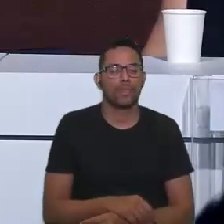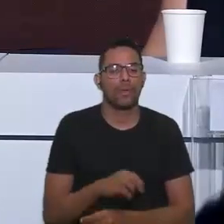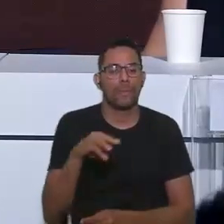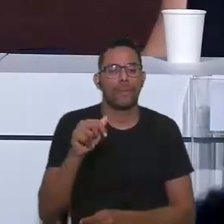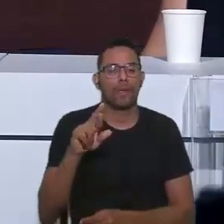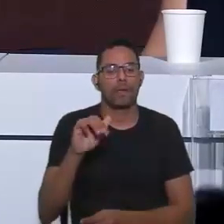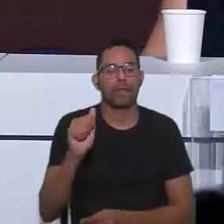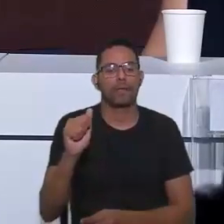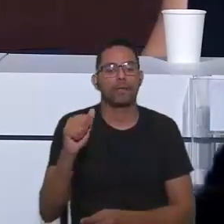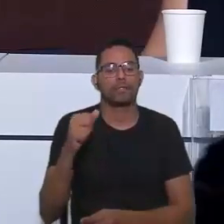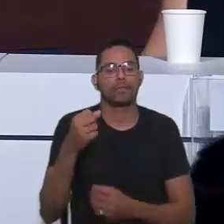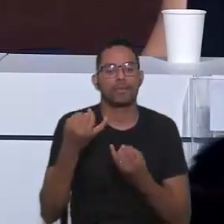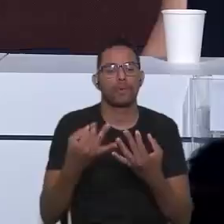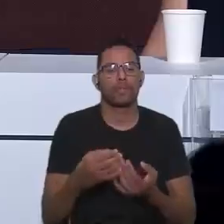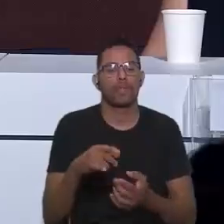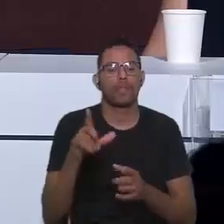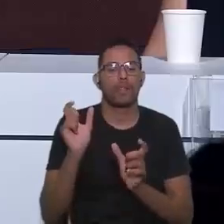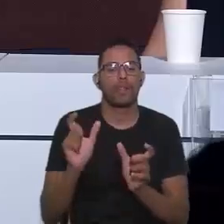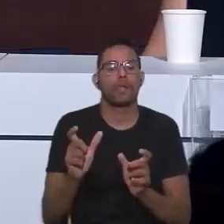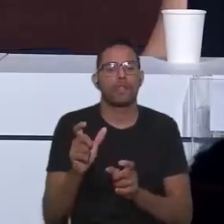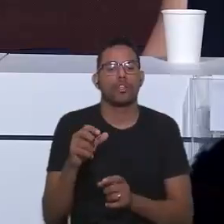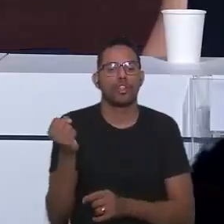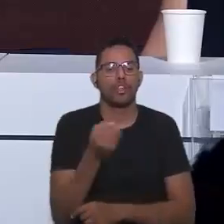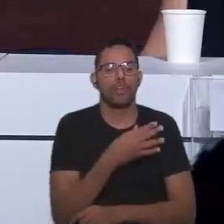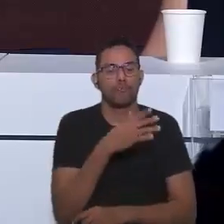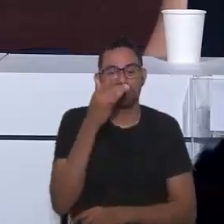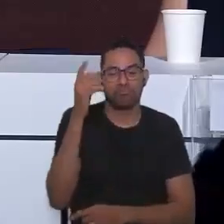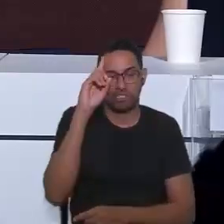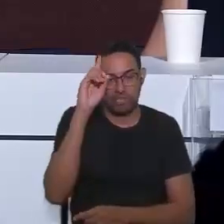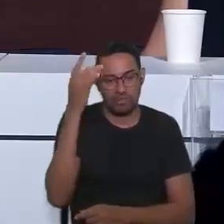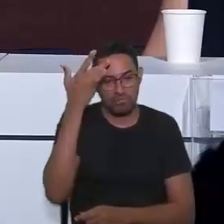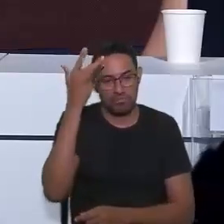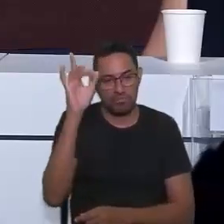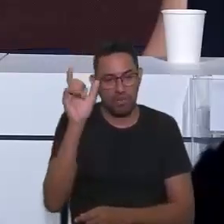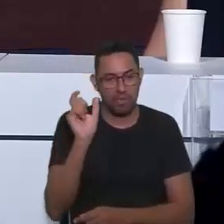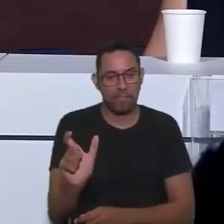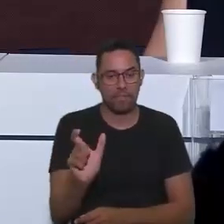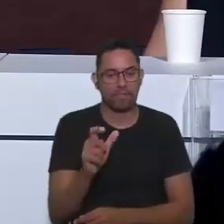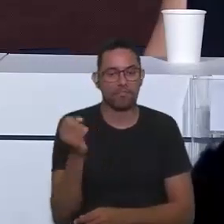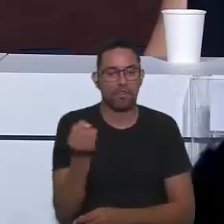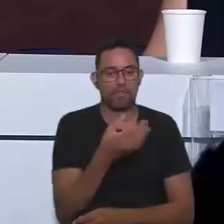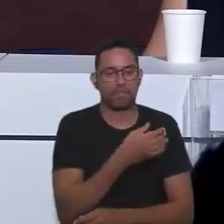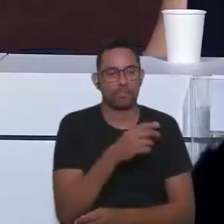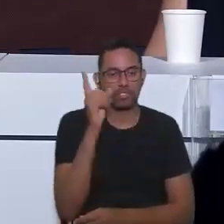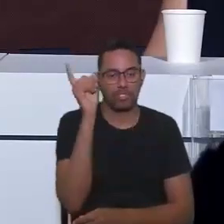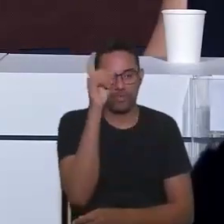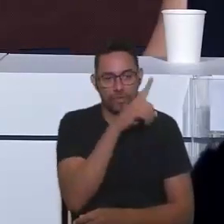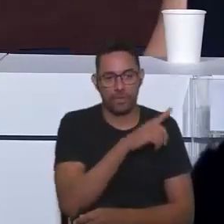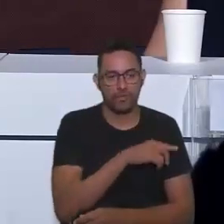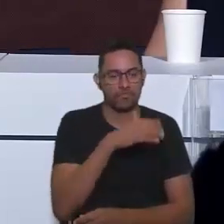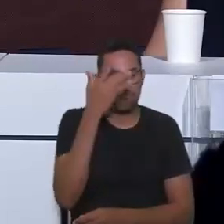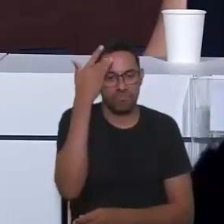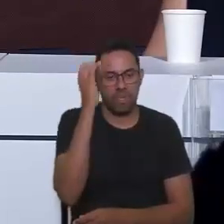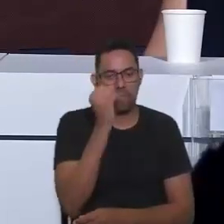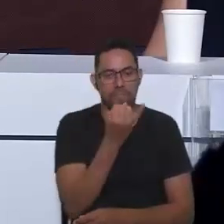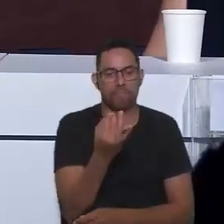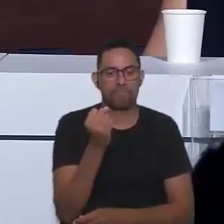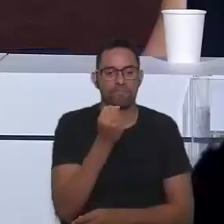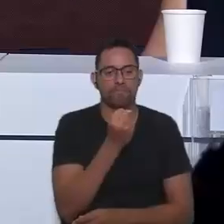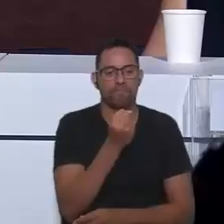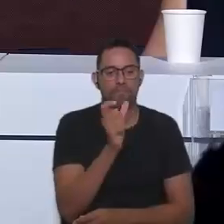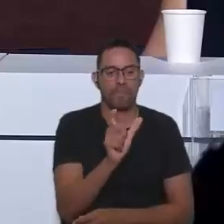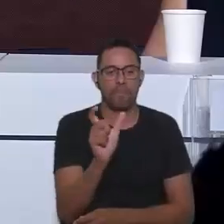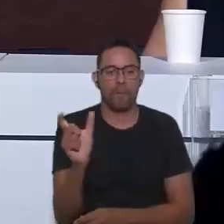que cada dia tem uma letra nova, qualquer dia a gente já nem sabe dizer. Eu tenho muita dificuldade, por vezes já nem sei quantas letras tem